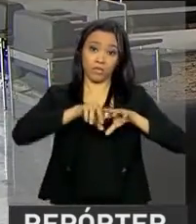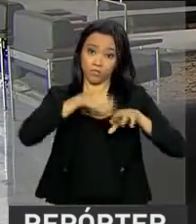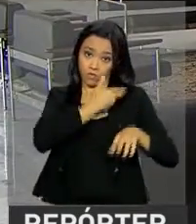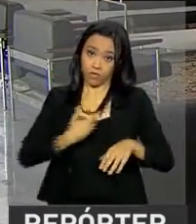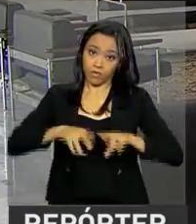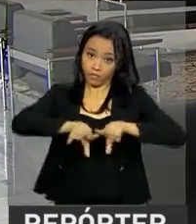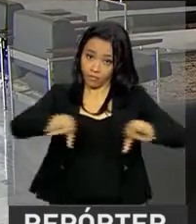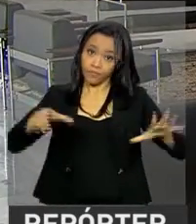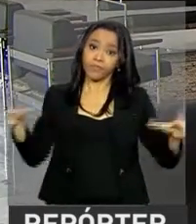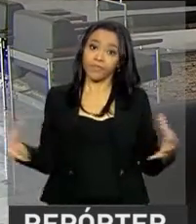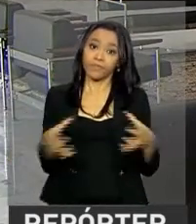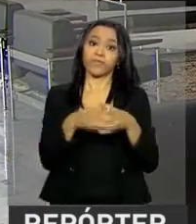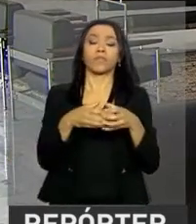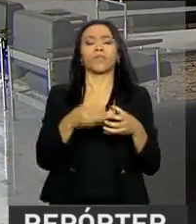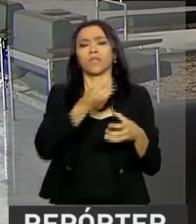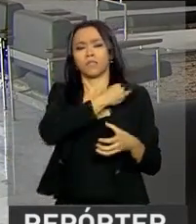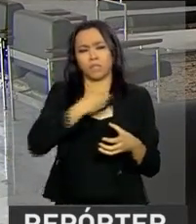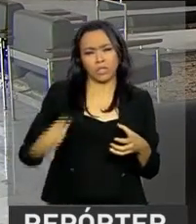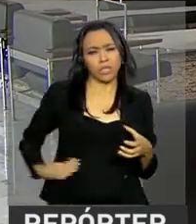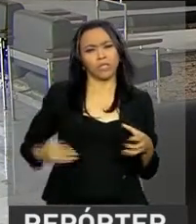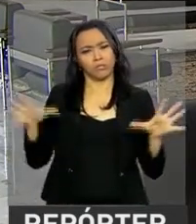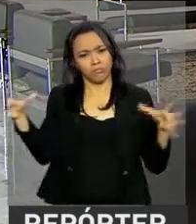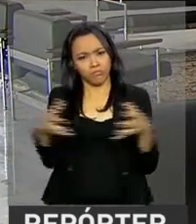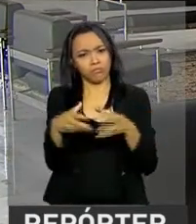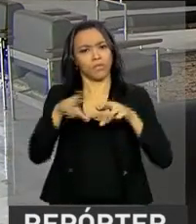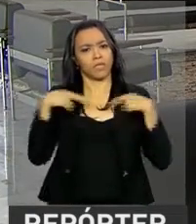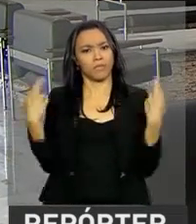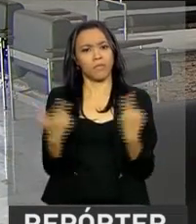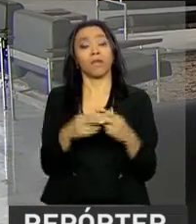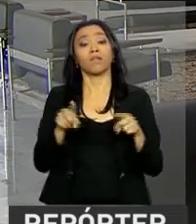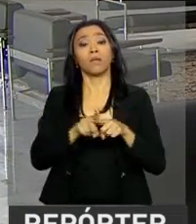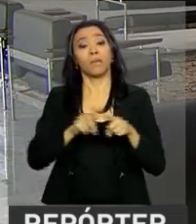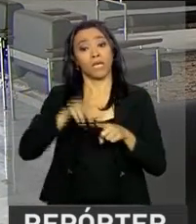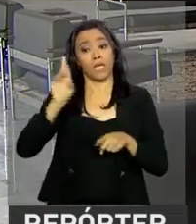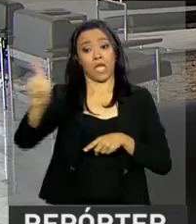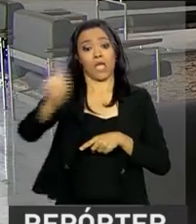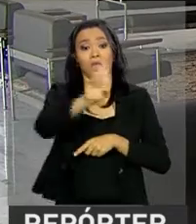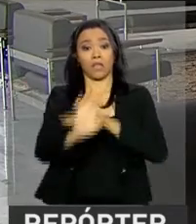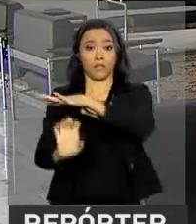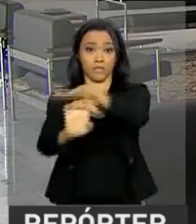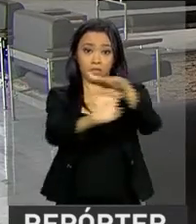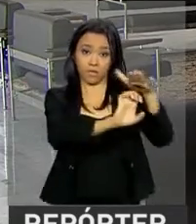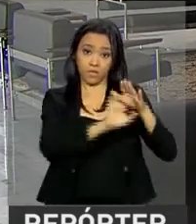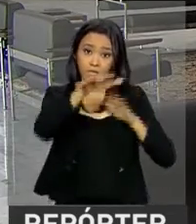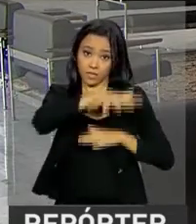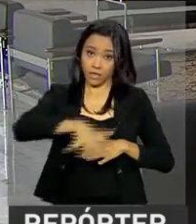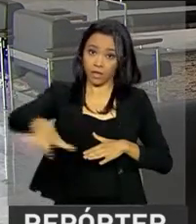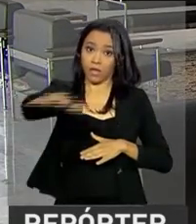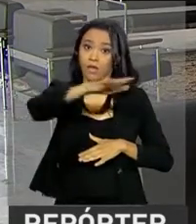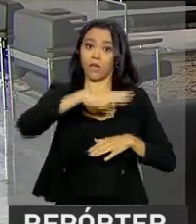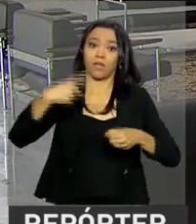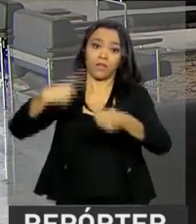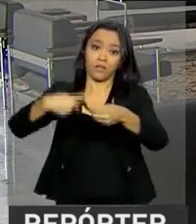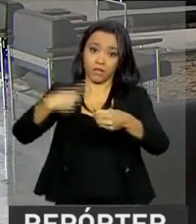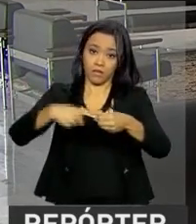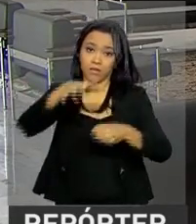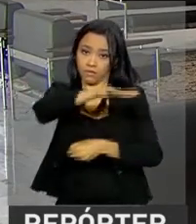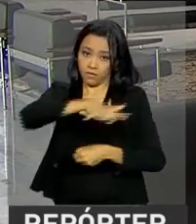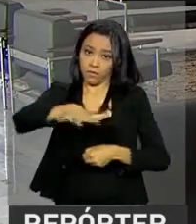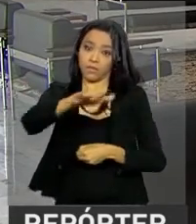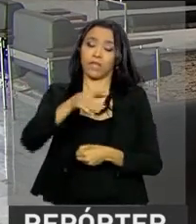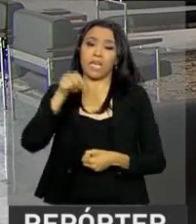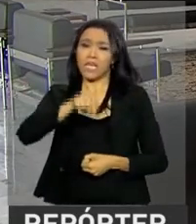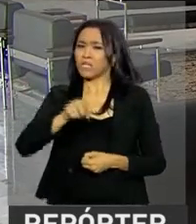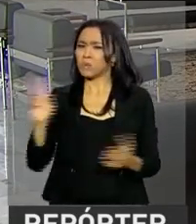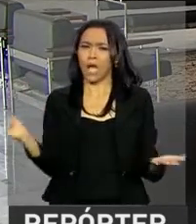ministros de estado e outras autoridades e também representantes das empresas de mineração que operam lá na região e se esse